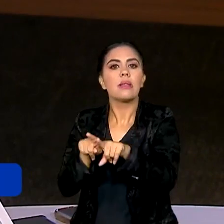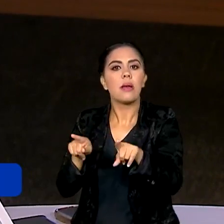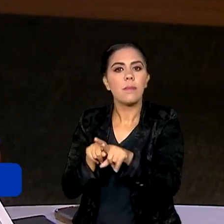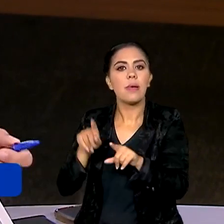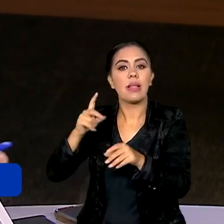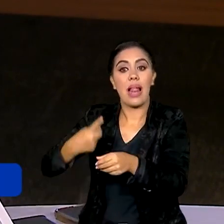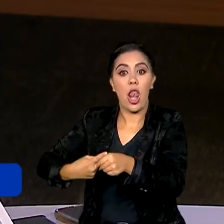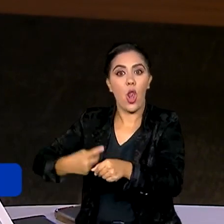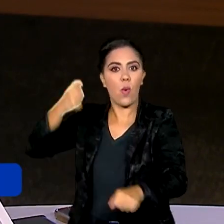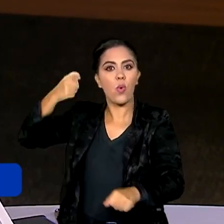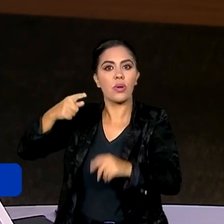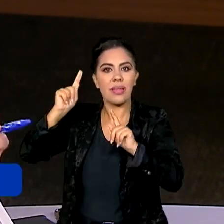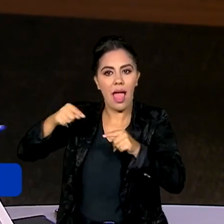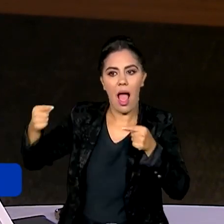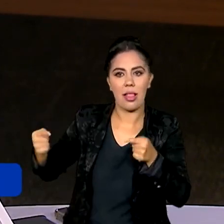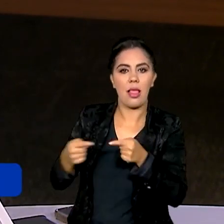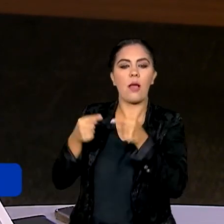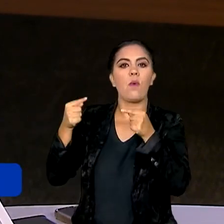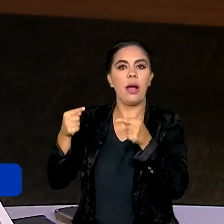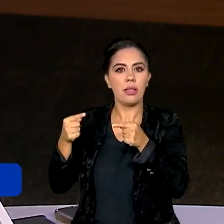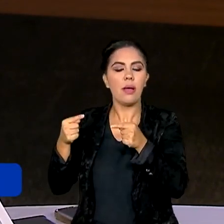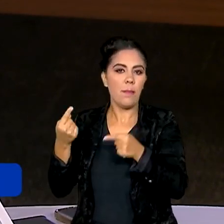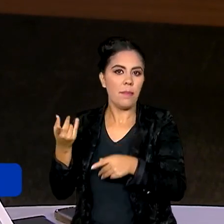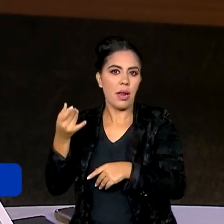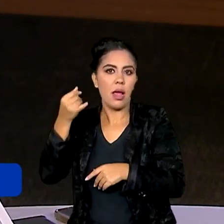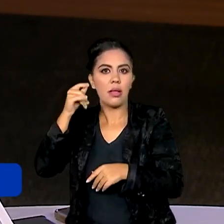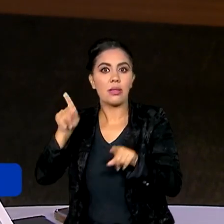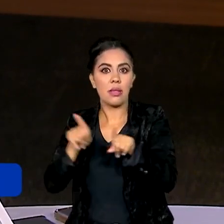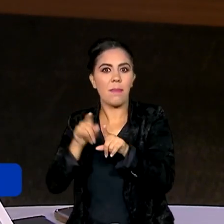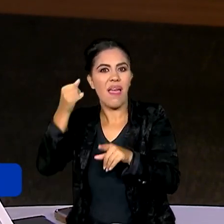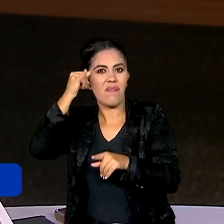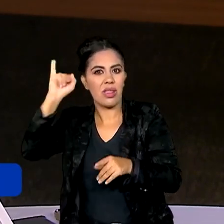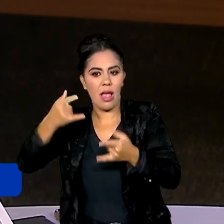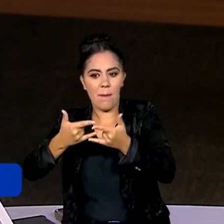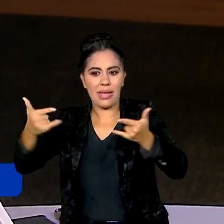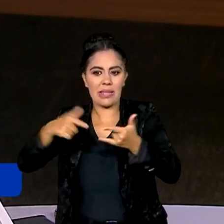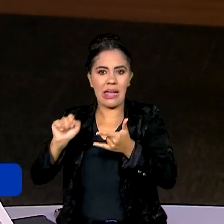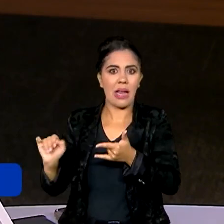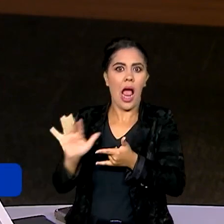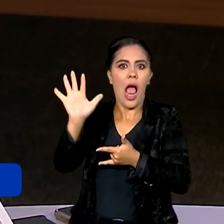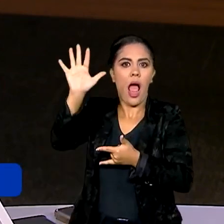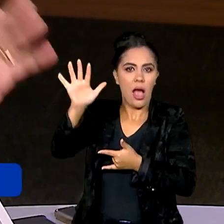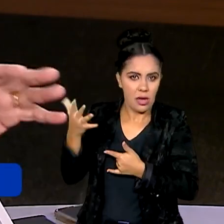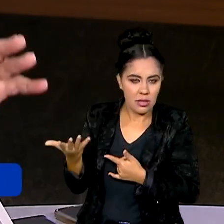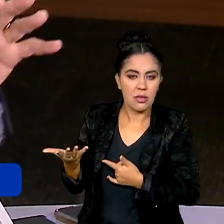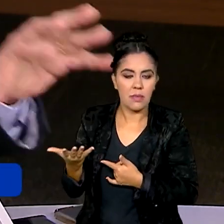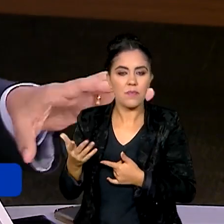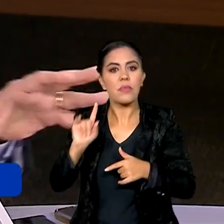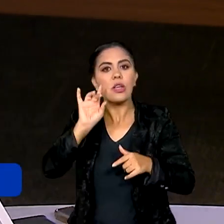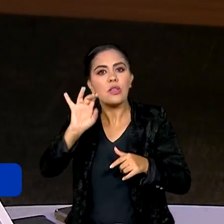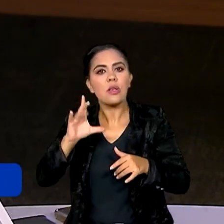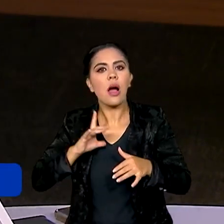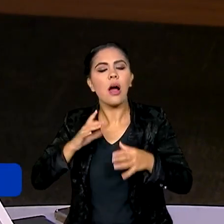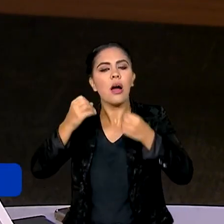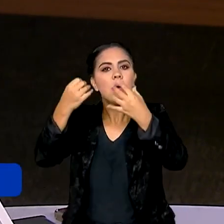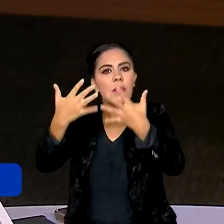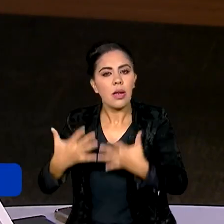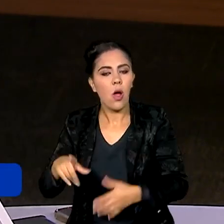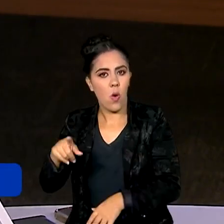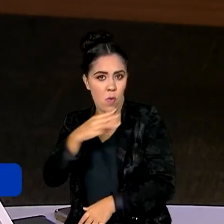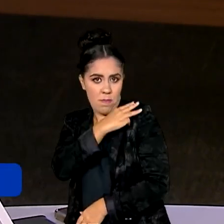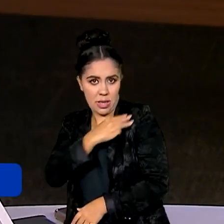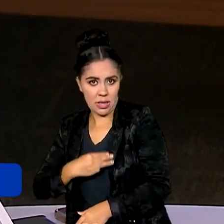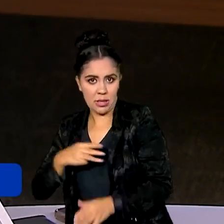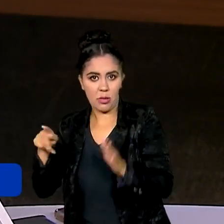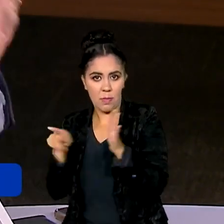de lucro adequada para que a gente não tenha uma das passagens mais caras do mundo. É só para destacar, o ministro está buscando